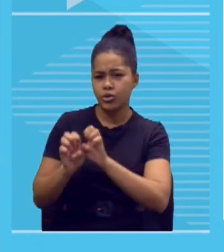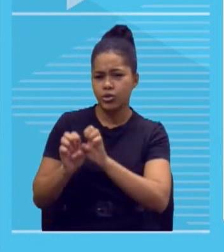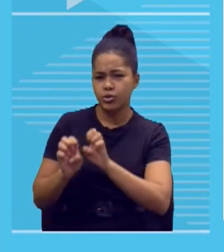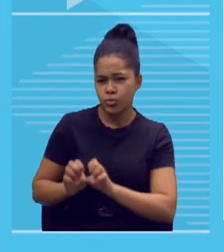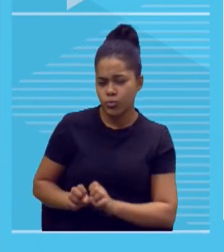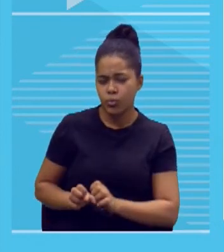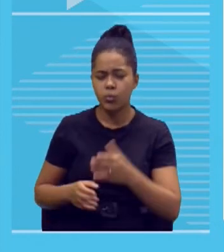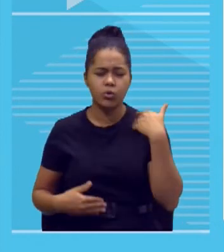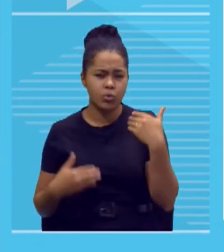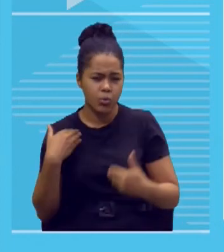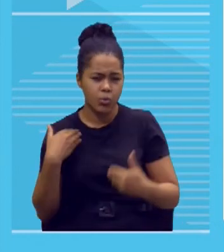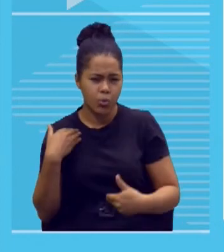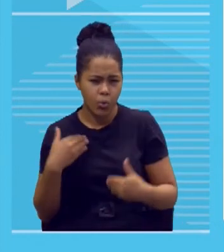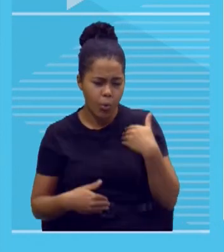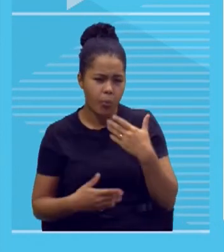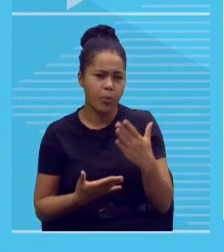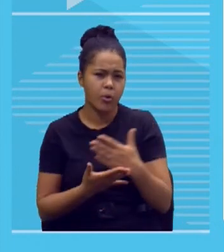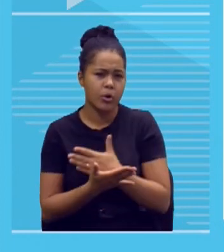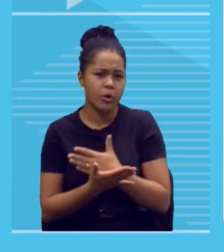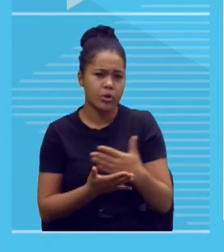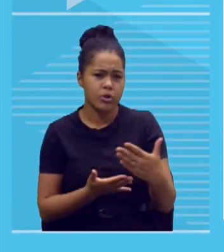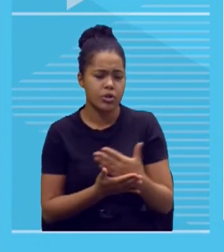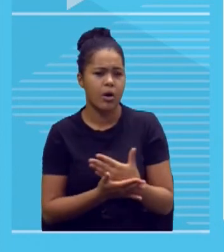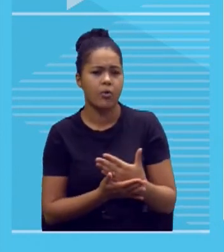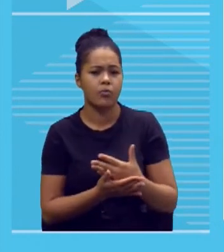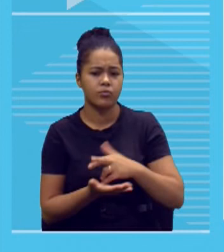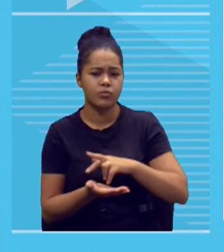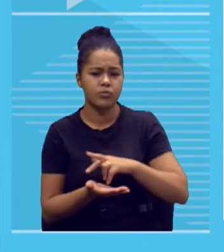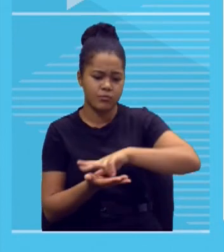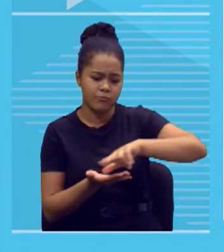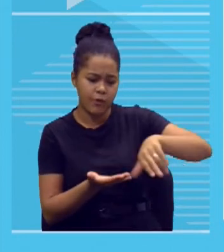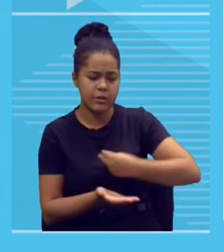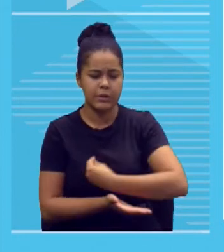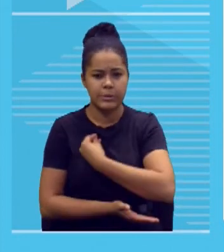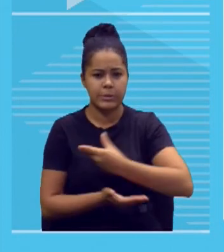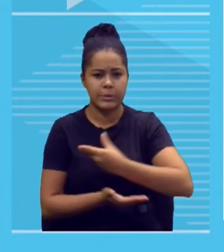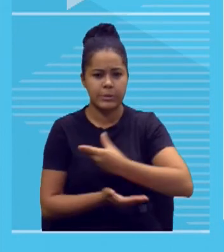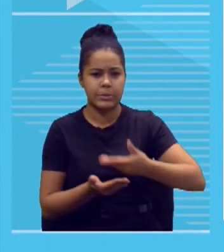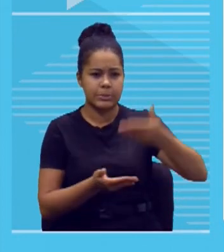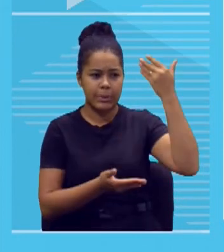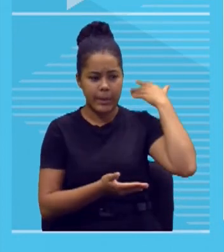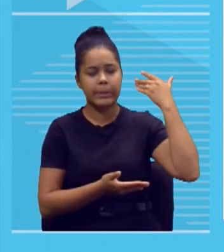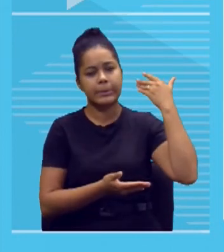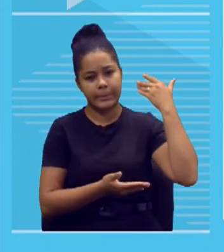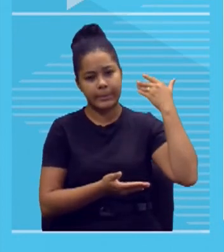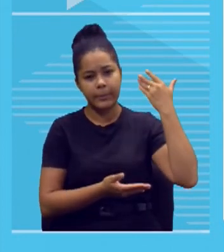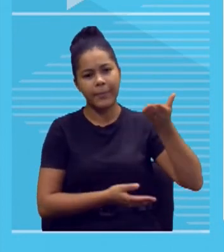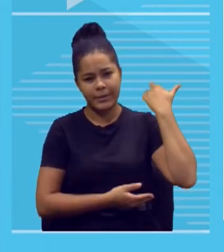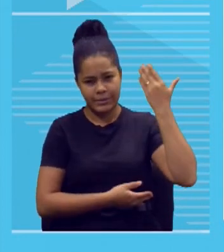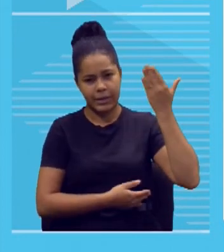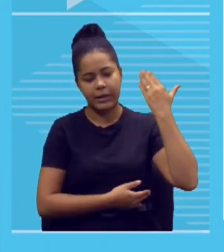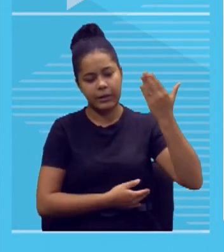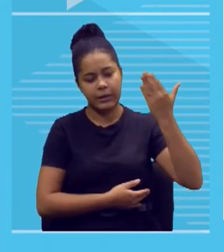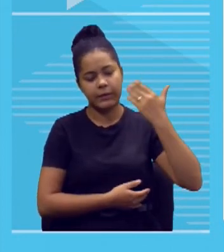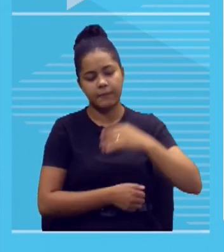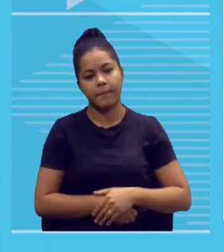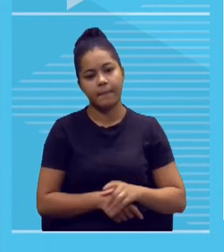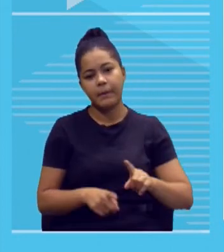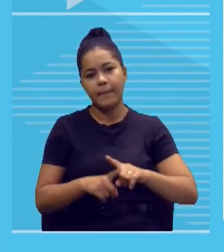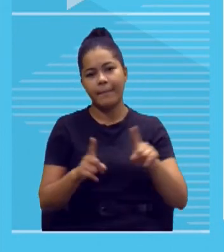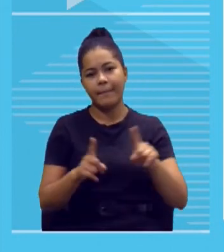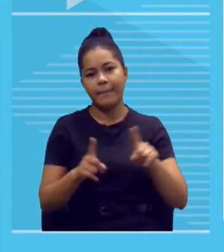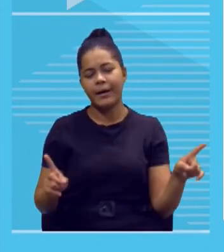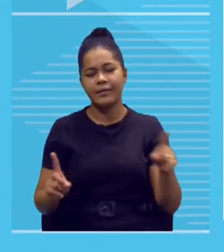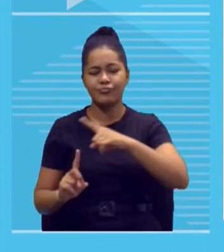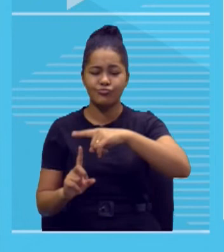indivíduos e como eles são agora né é possível sim claro que eu não tenho de todas as espécies É claro que eu não